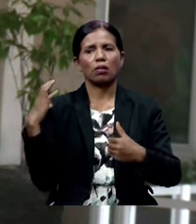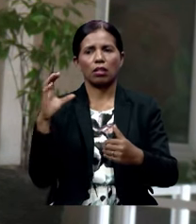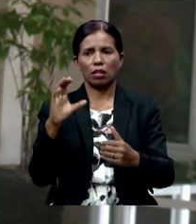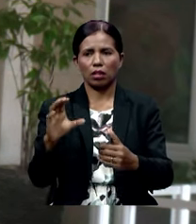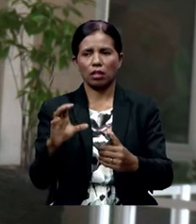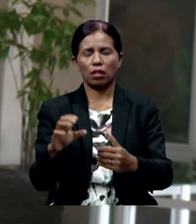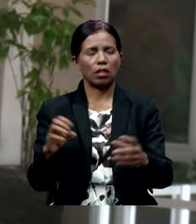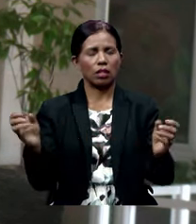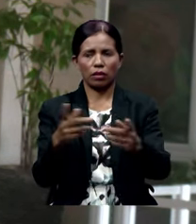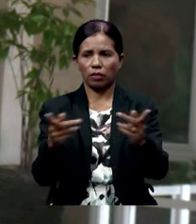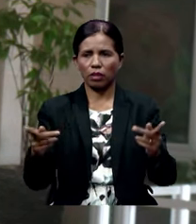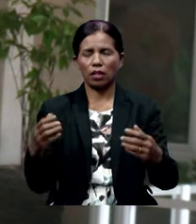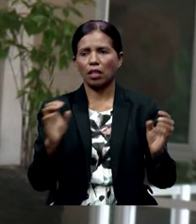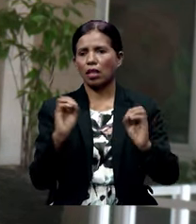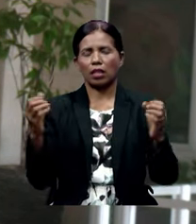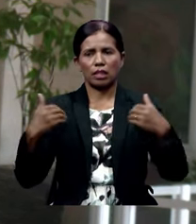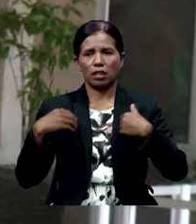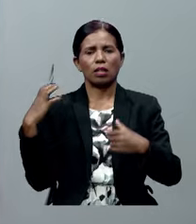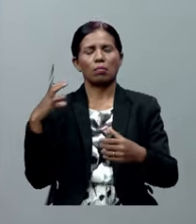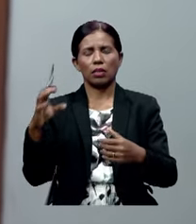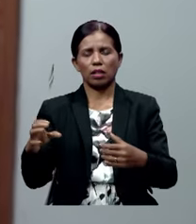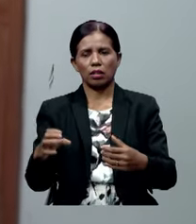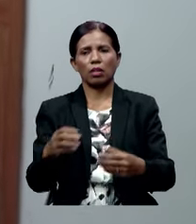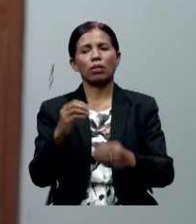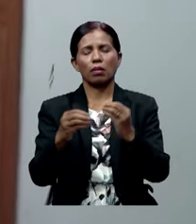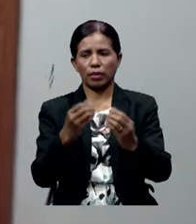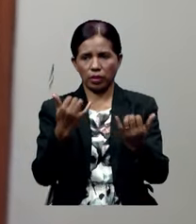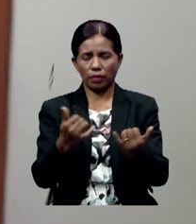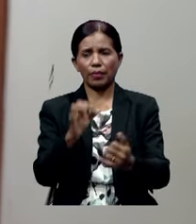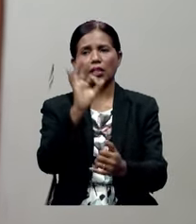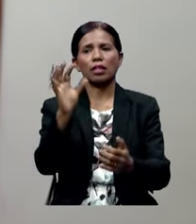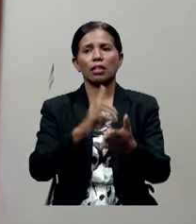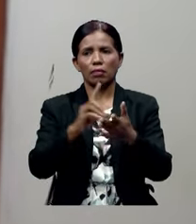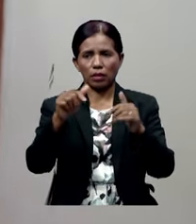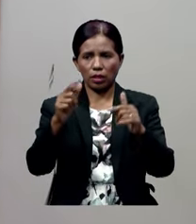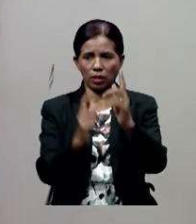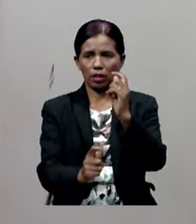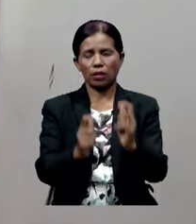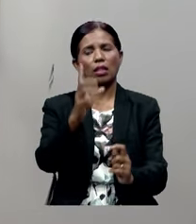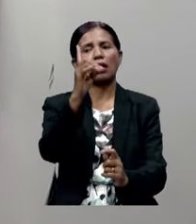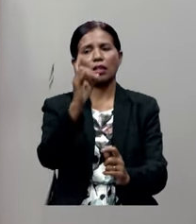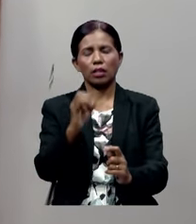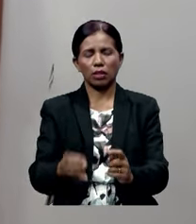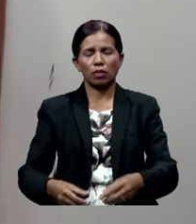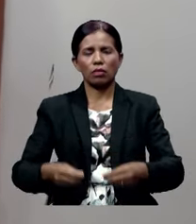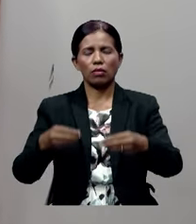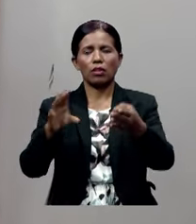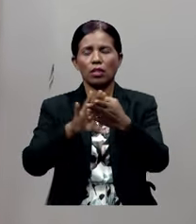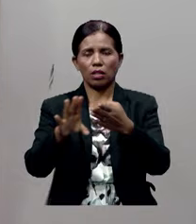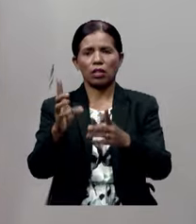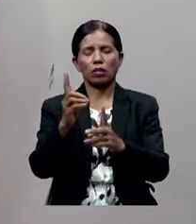lah kondisi lah kompetensi bah materi ini. Ia sexta semana nee tribunal distrital Dili hatun despaisu ho número